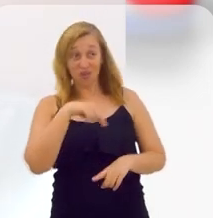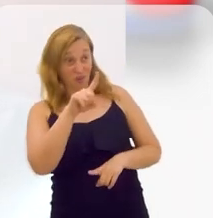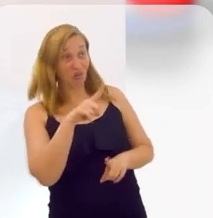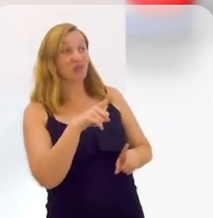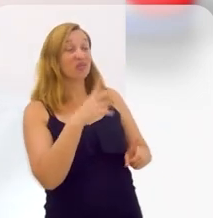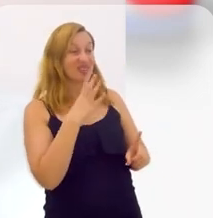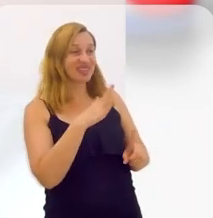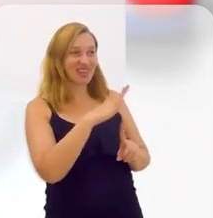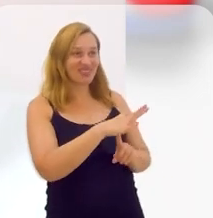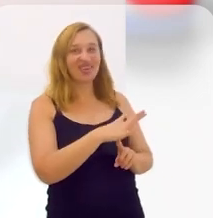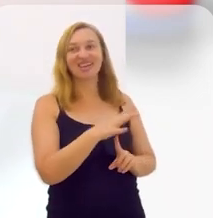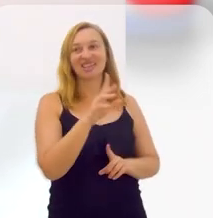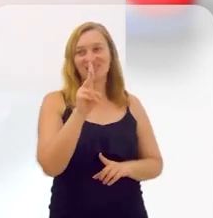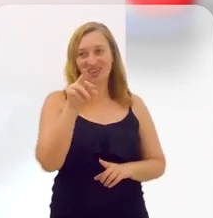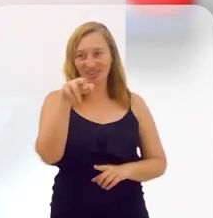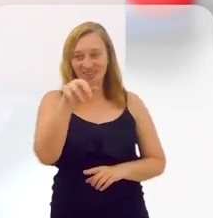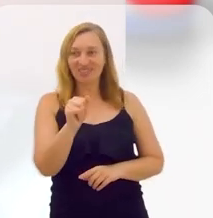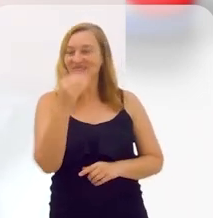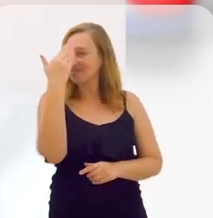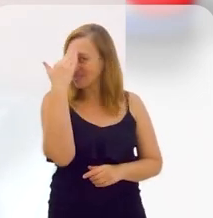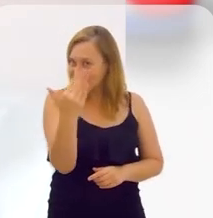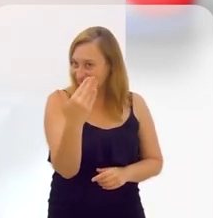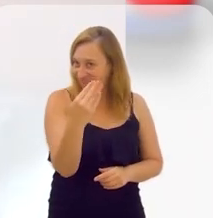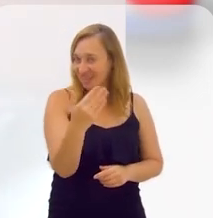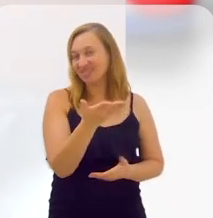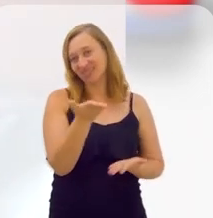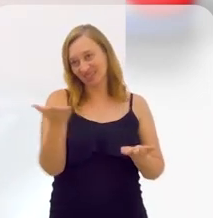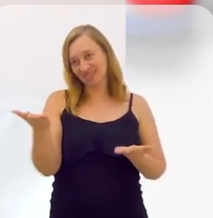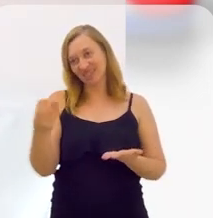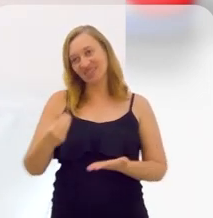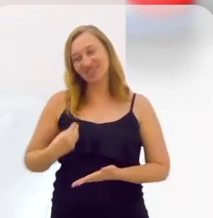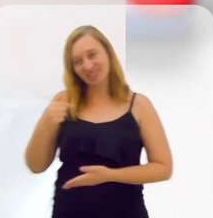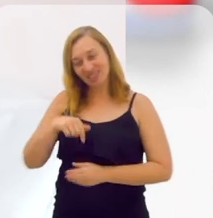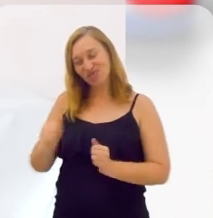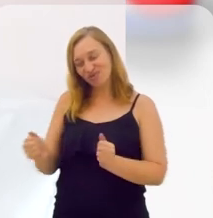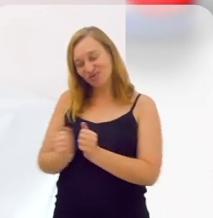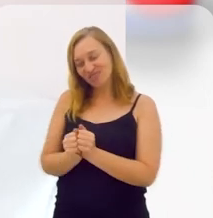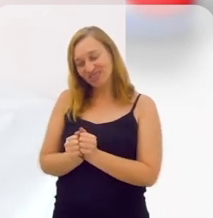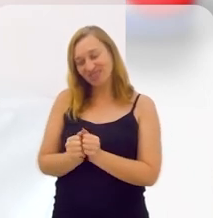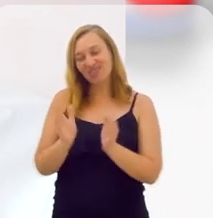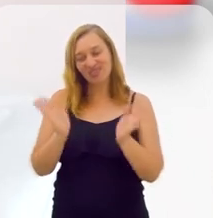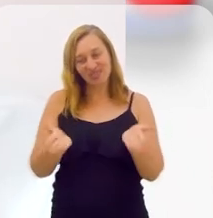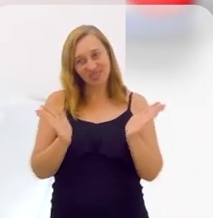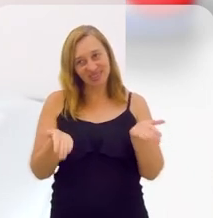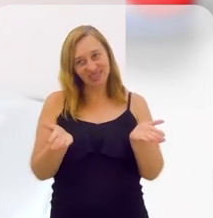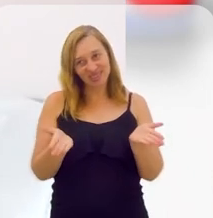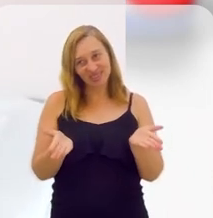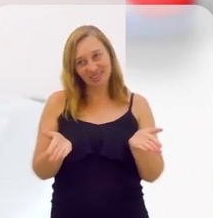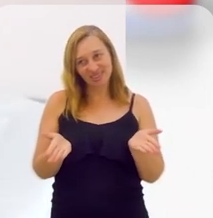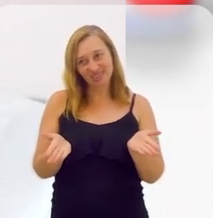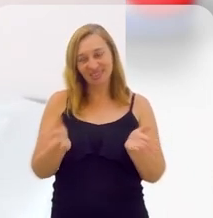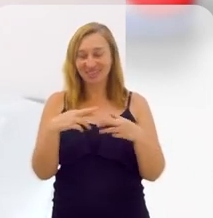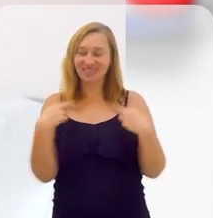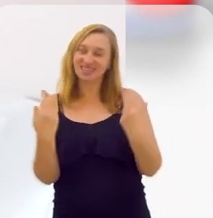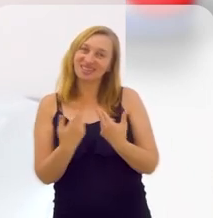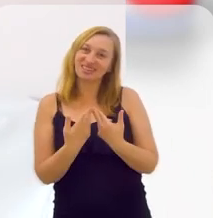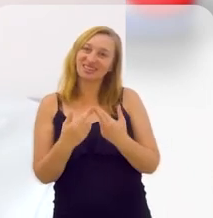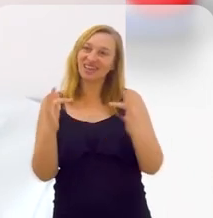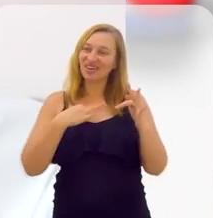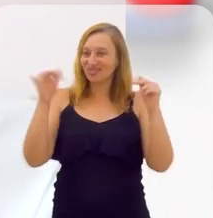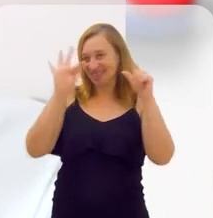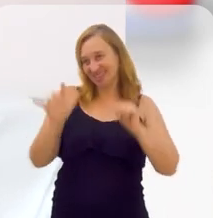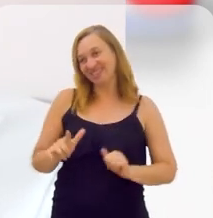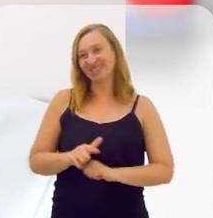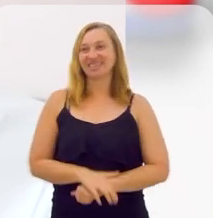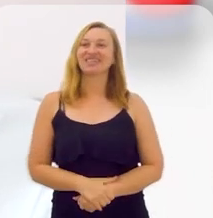feira também da Verônica. Muito obrigada por vocês estarem aqui juntas hoje participando aqui dessa reunião.